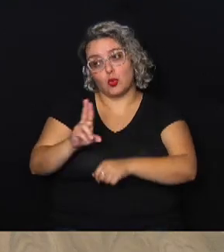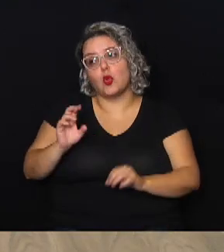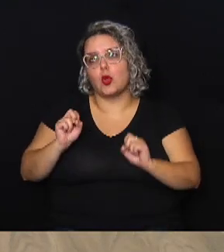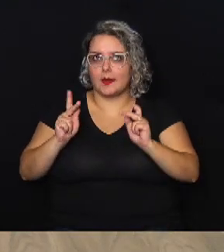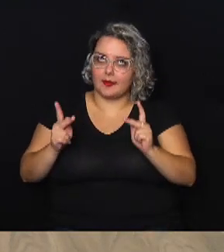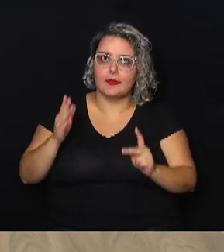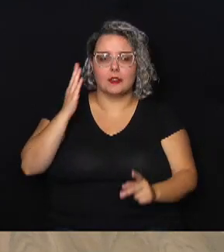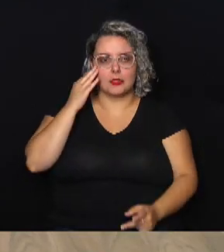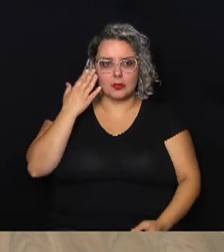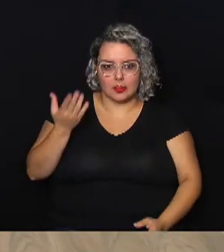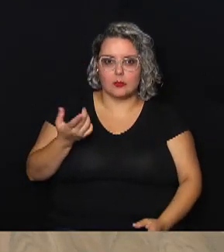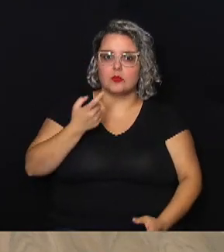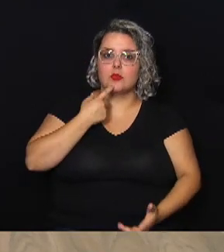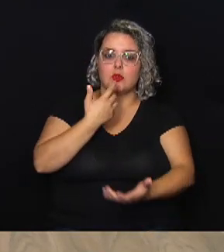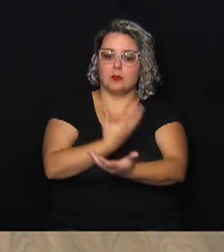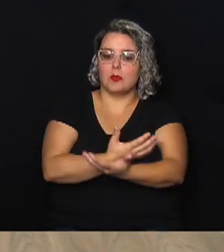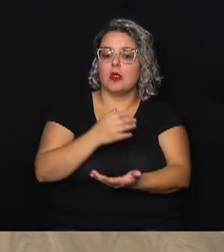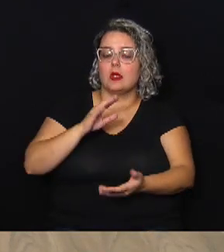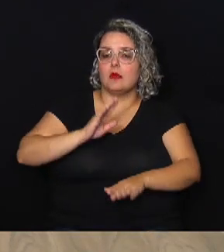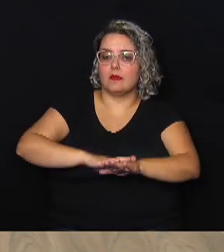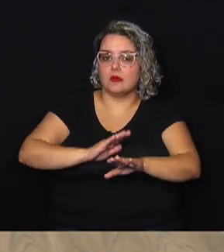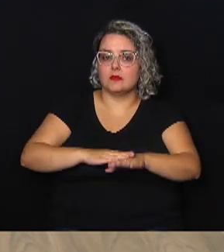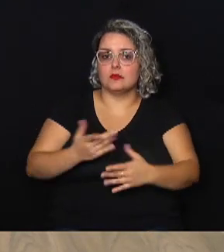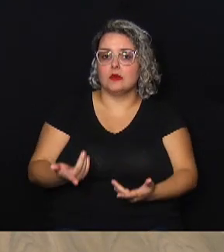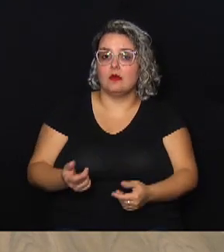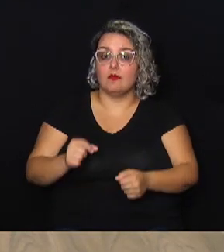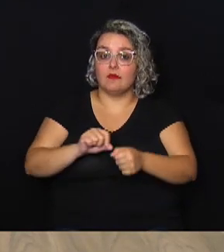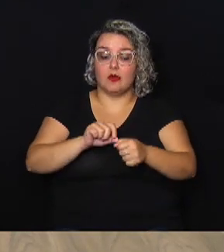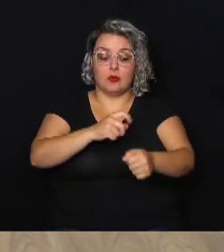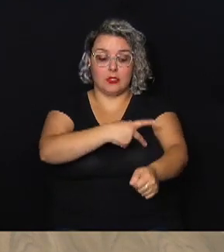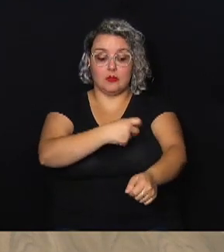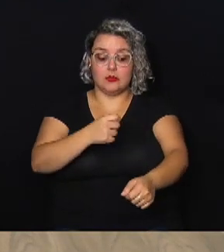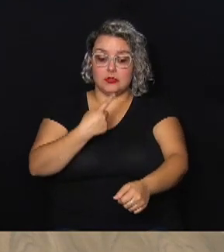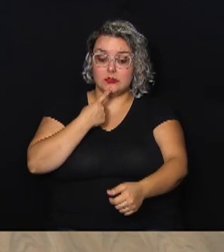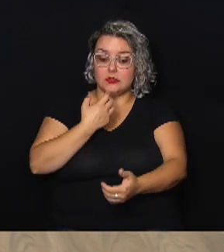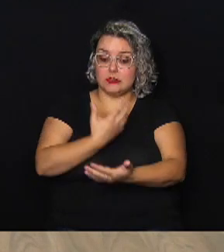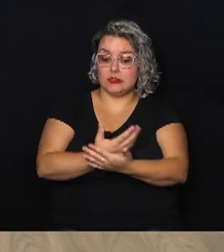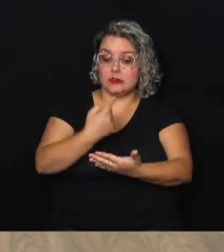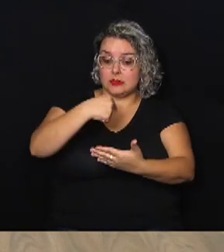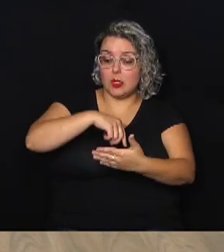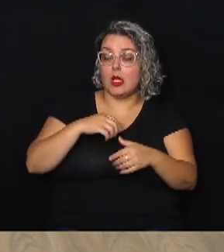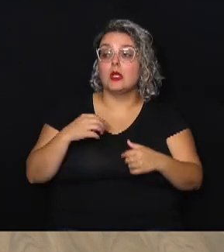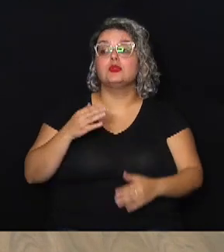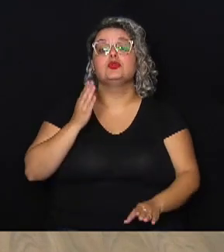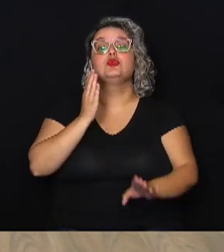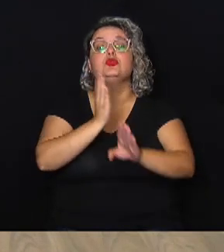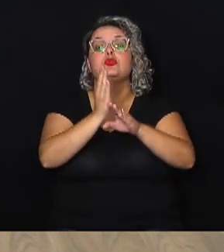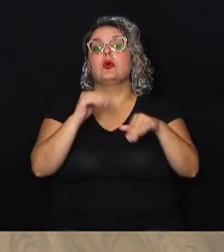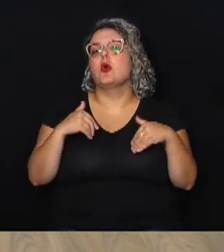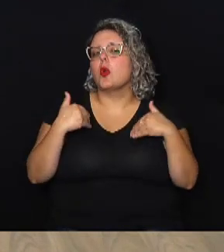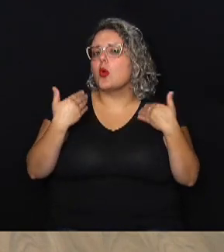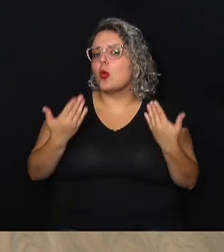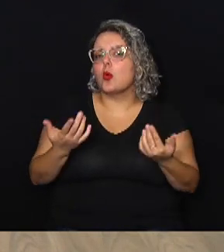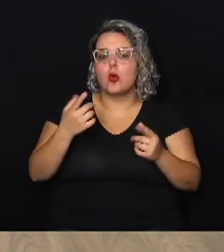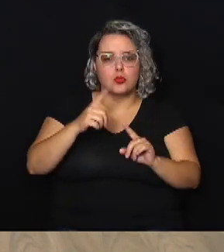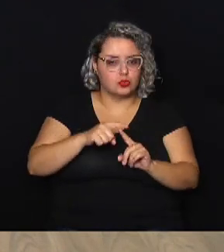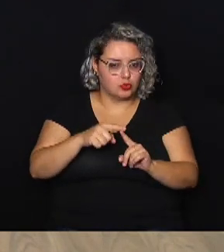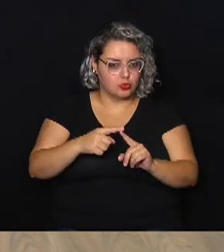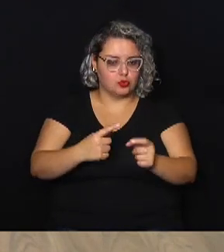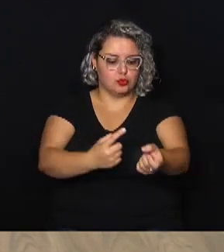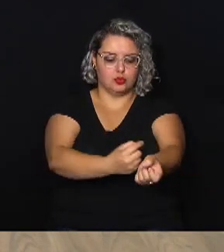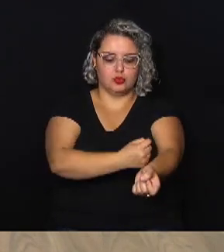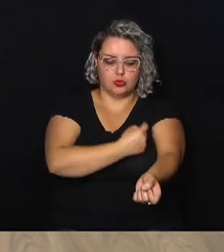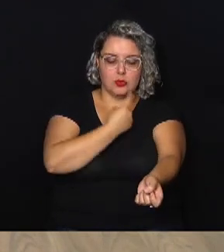medula, fez o exame então da medula, descobriu qual é o tipo de leucemia. É aí que